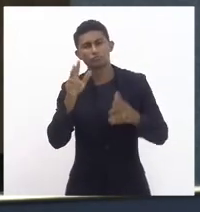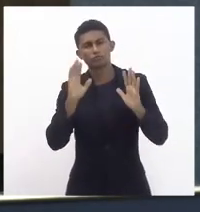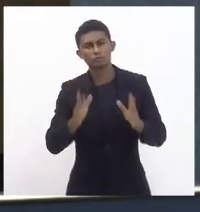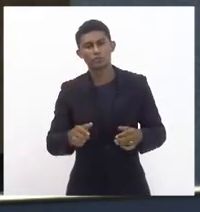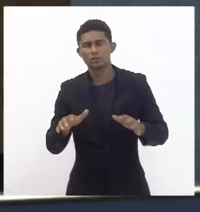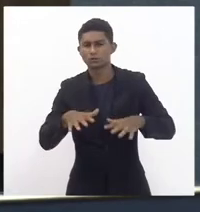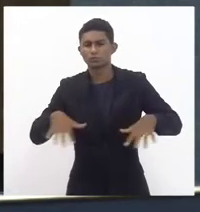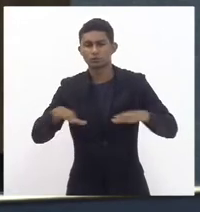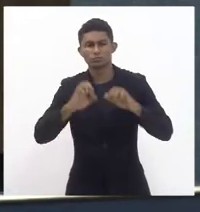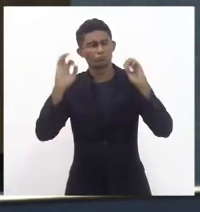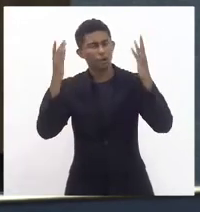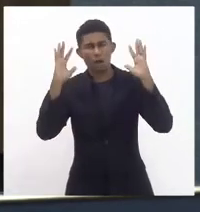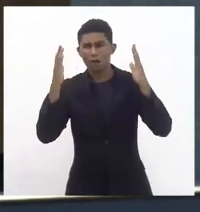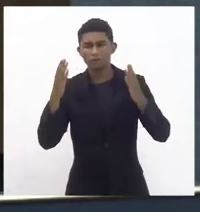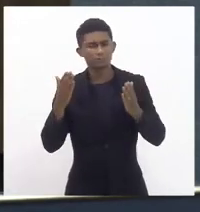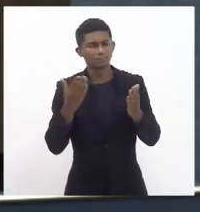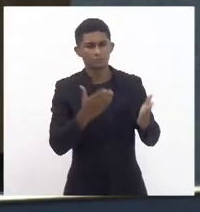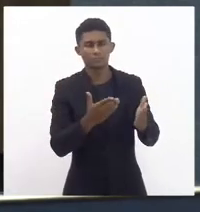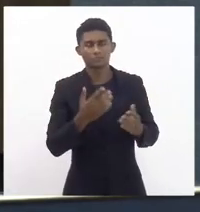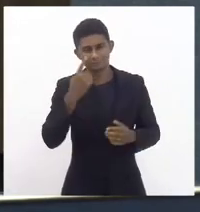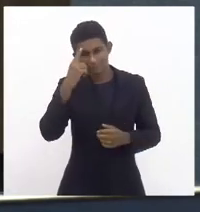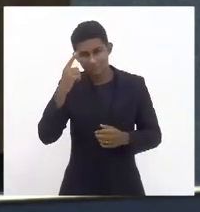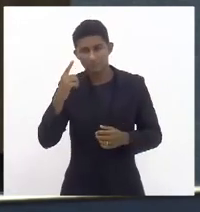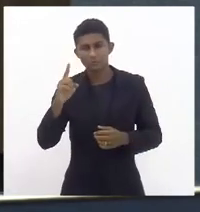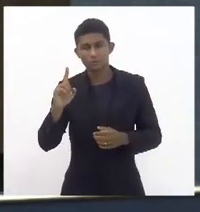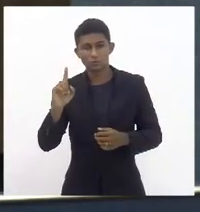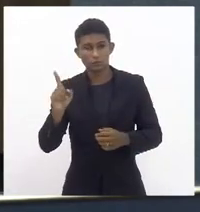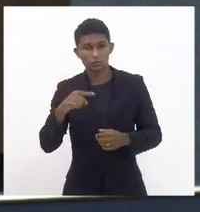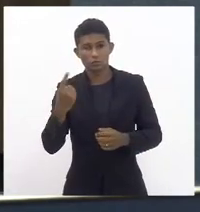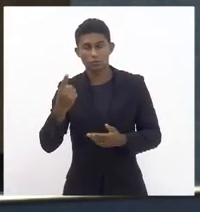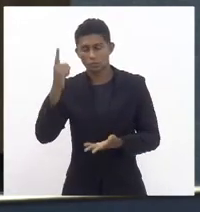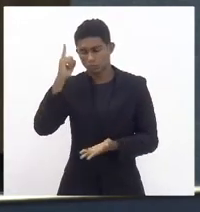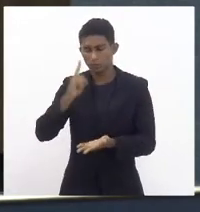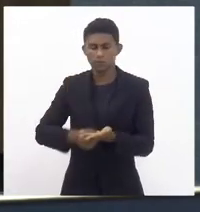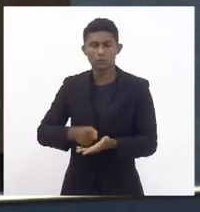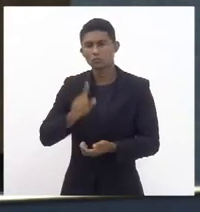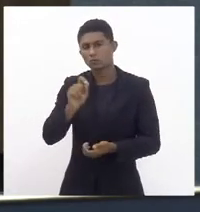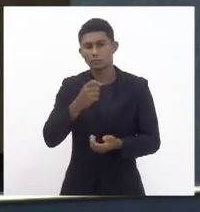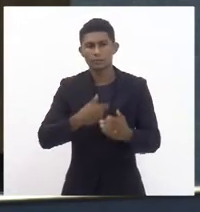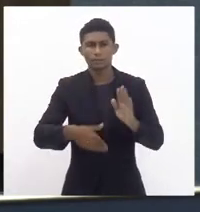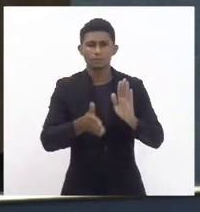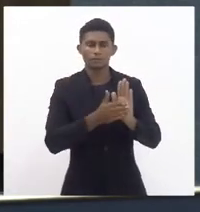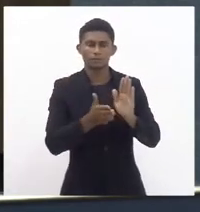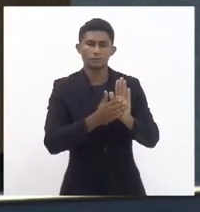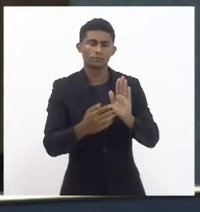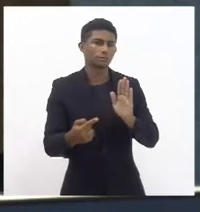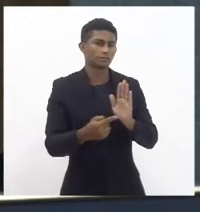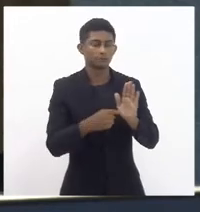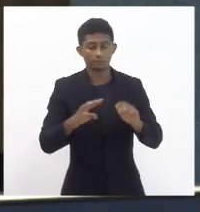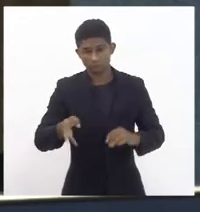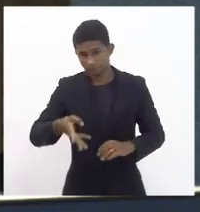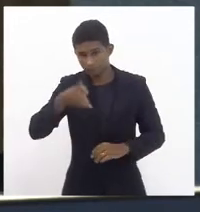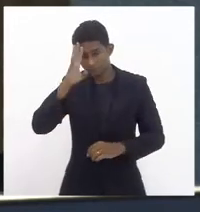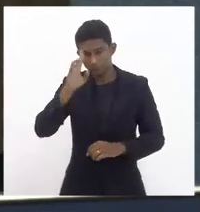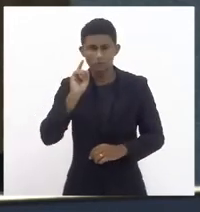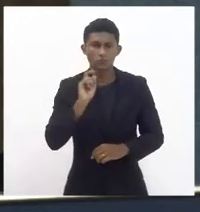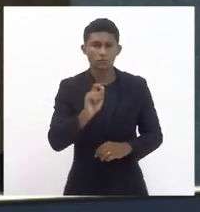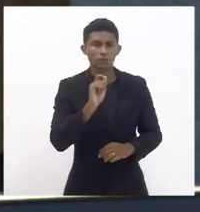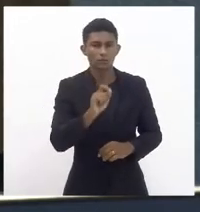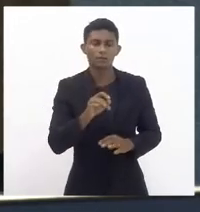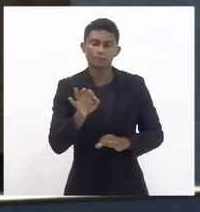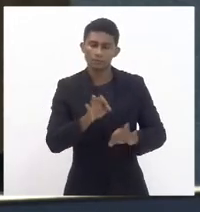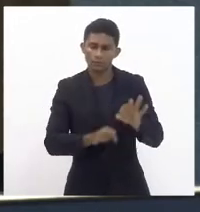ovacionado e ficou acordado que se nós colocaremos em pauta na quarta-feira o